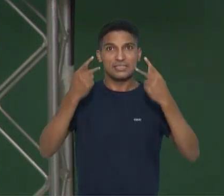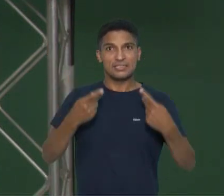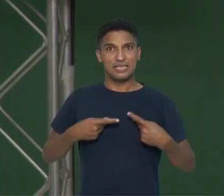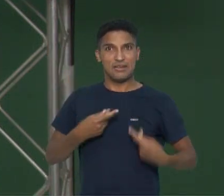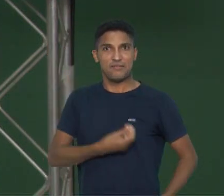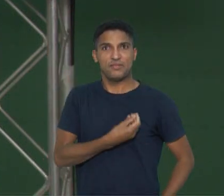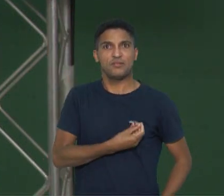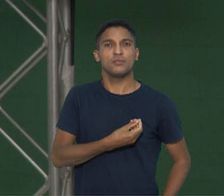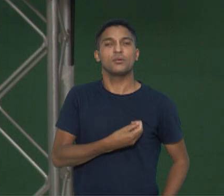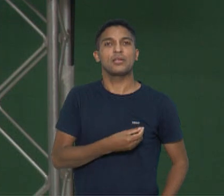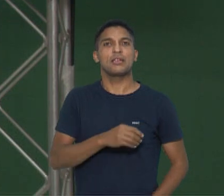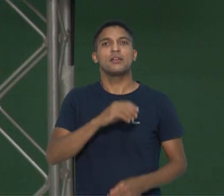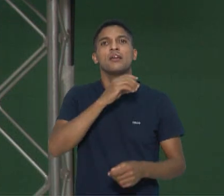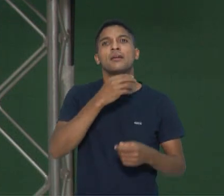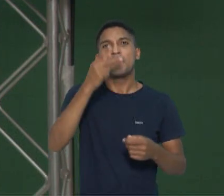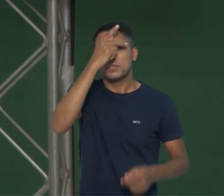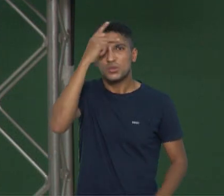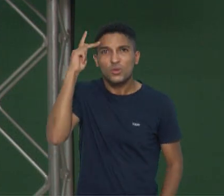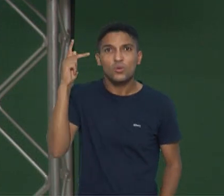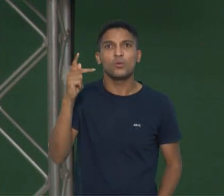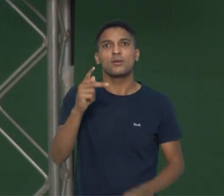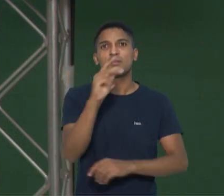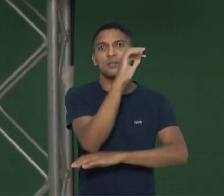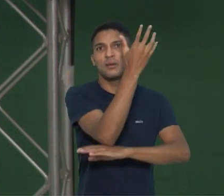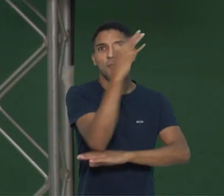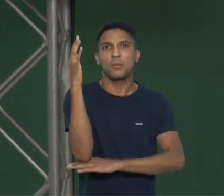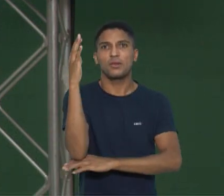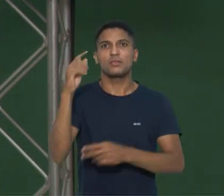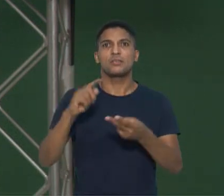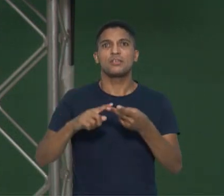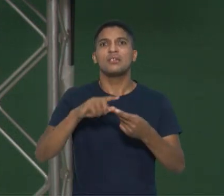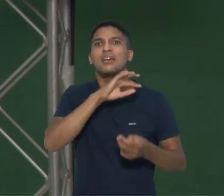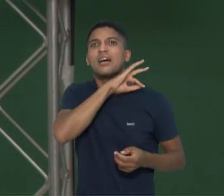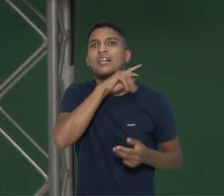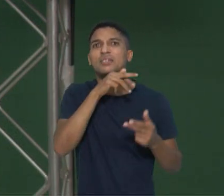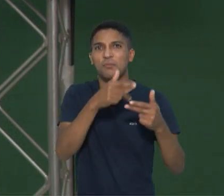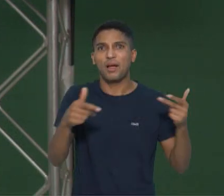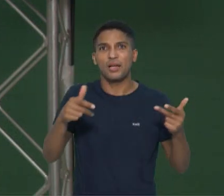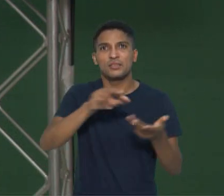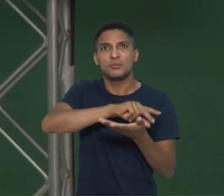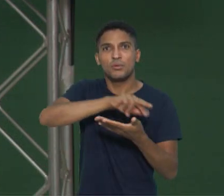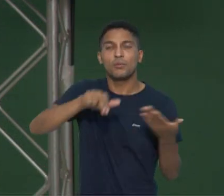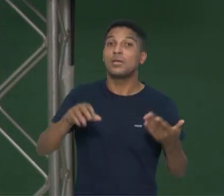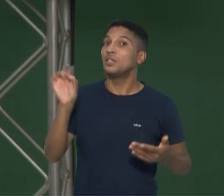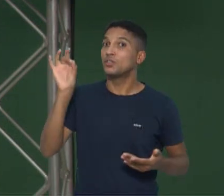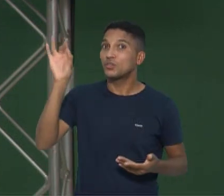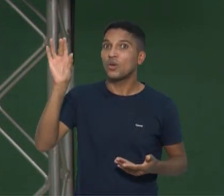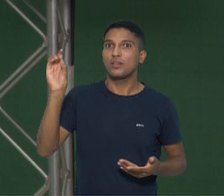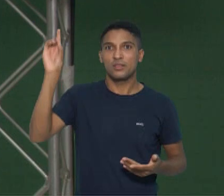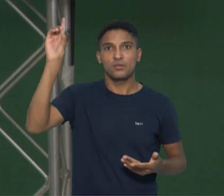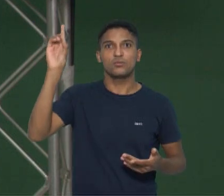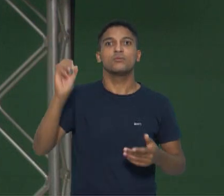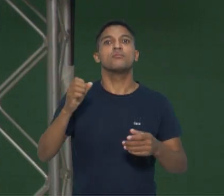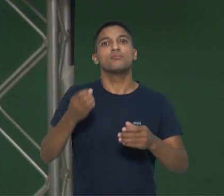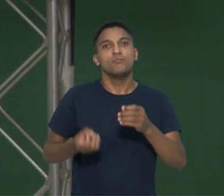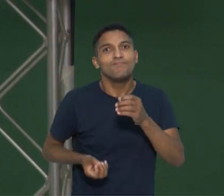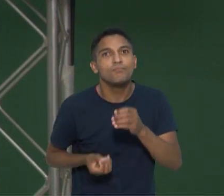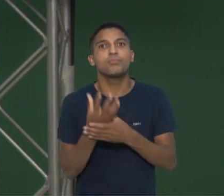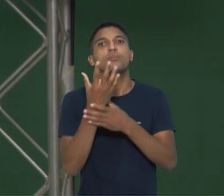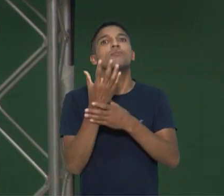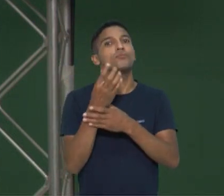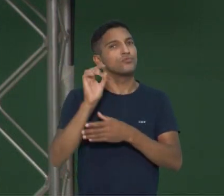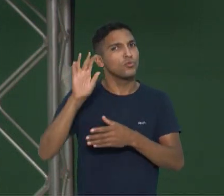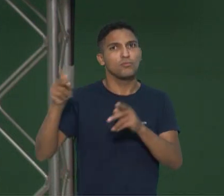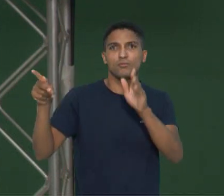os animais, as pessoas, né? Só ele pode fazer estas imagens, ok? No que eles acreditam